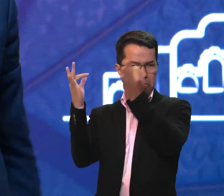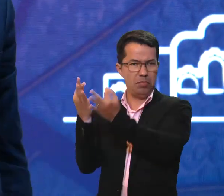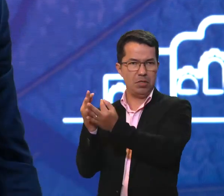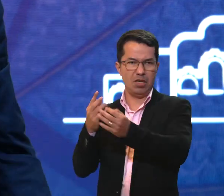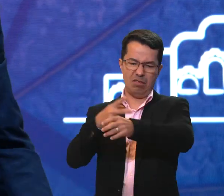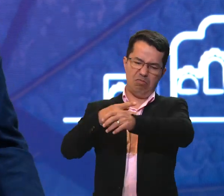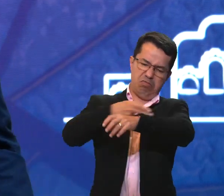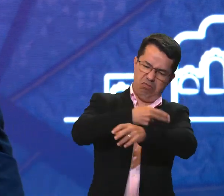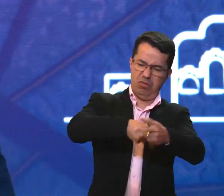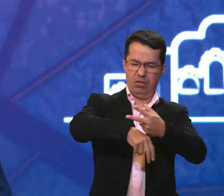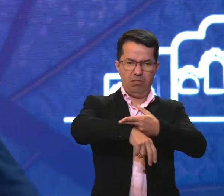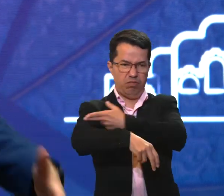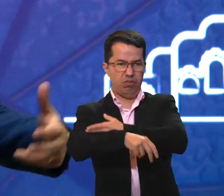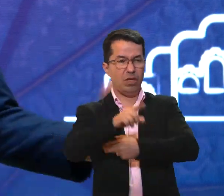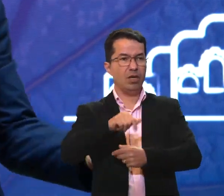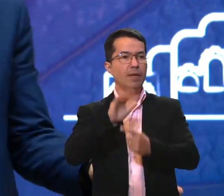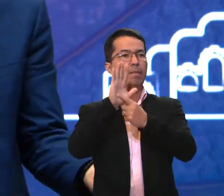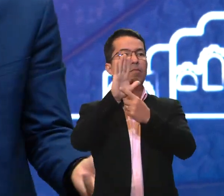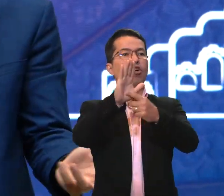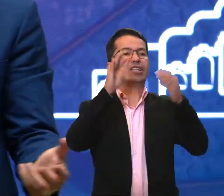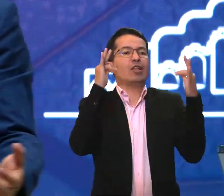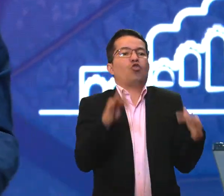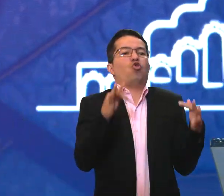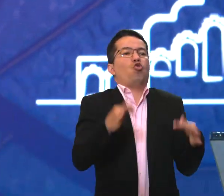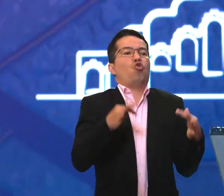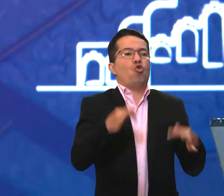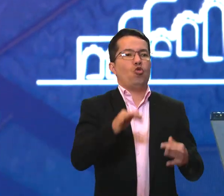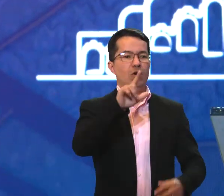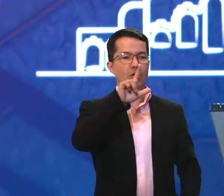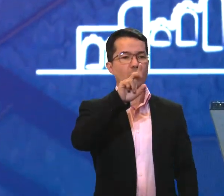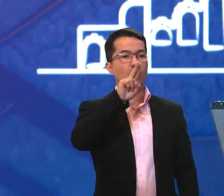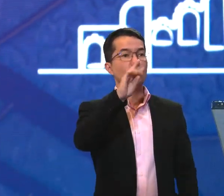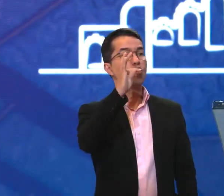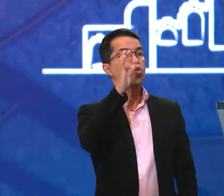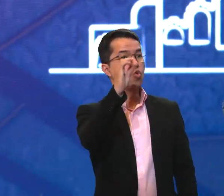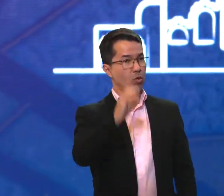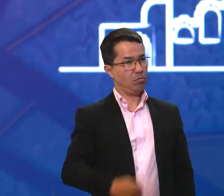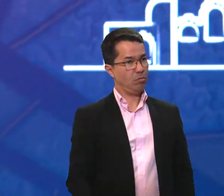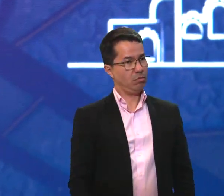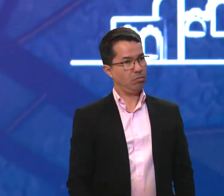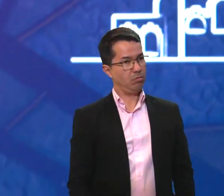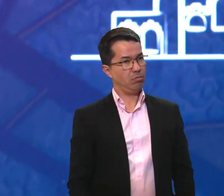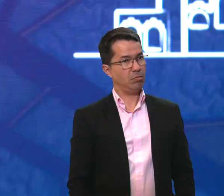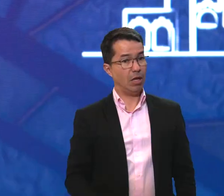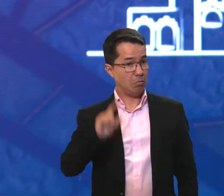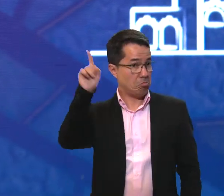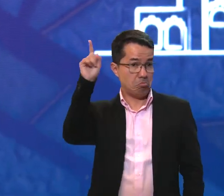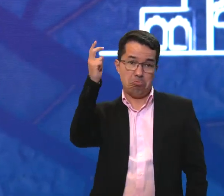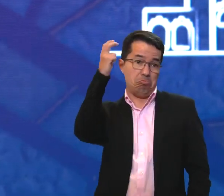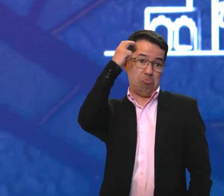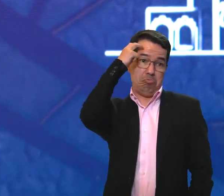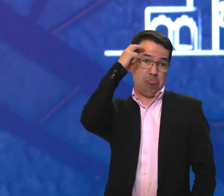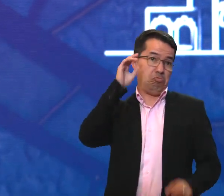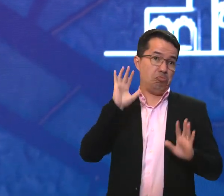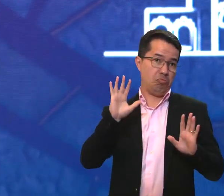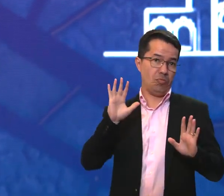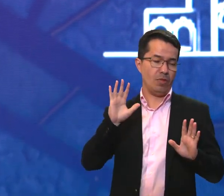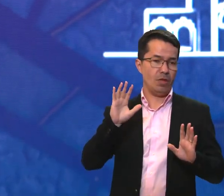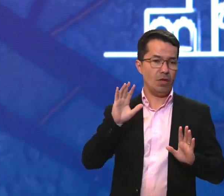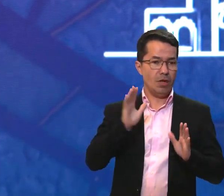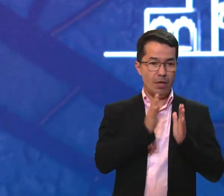enlutada. O que ele está dizendo? Tornem visível a insatisfação,